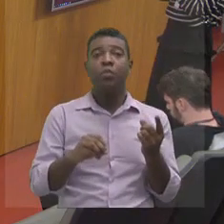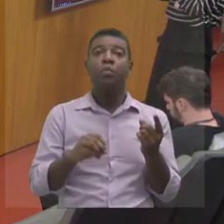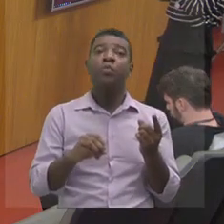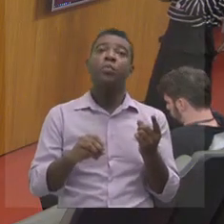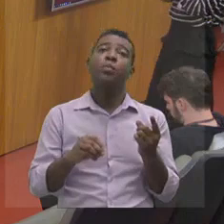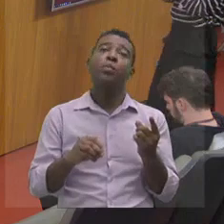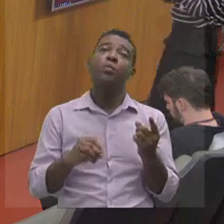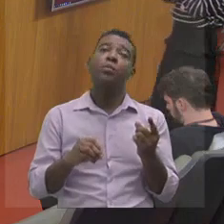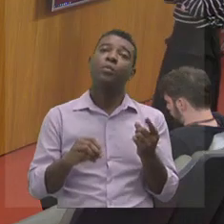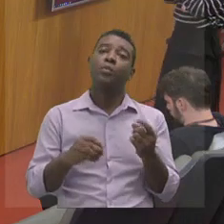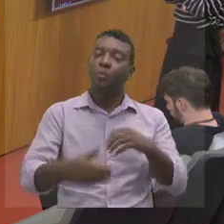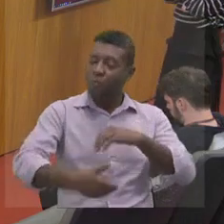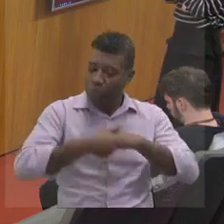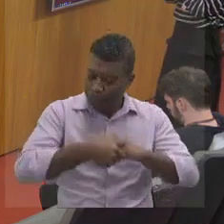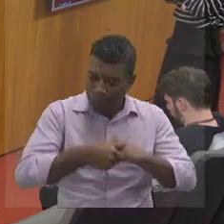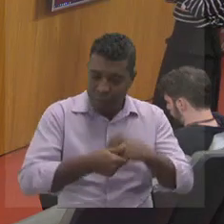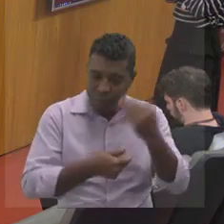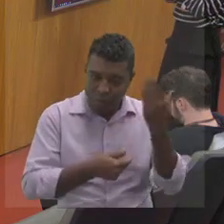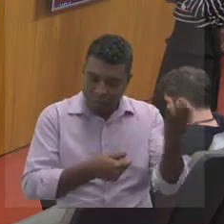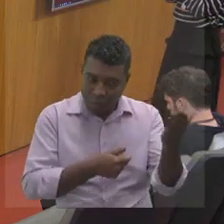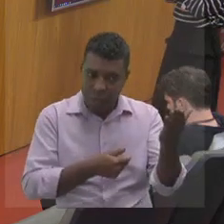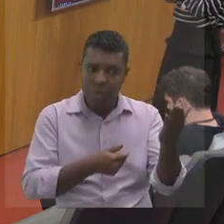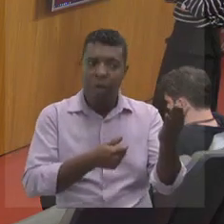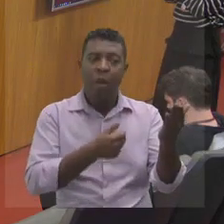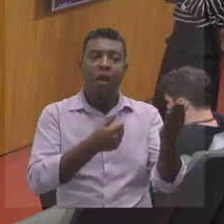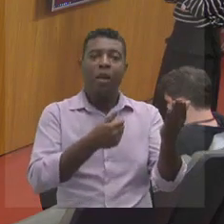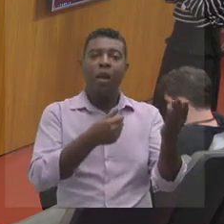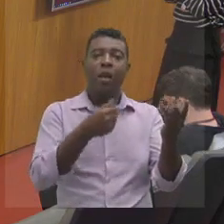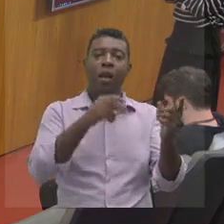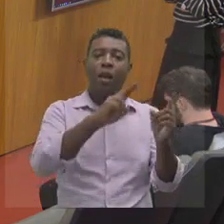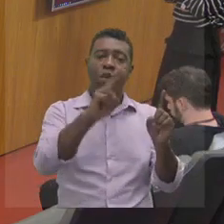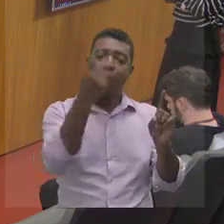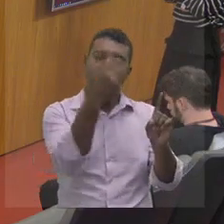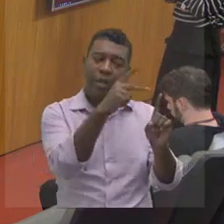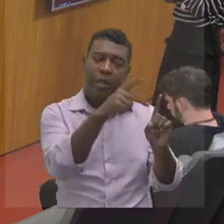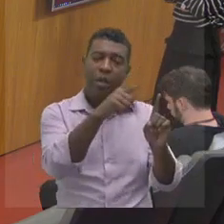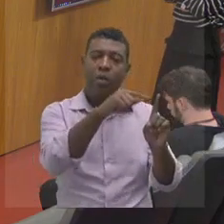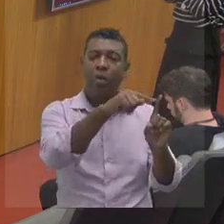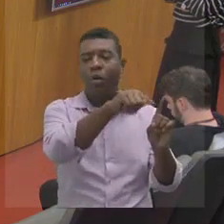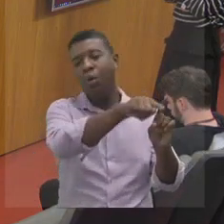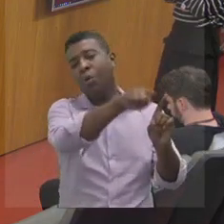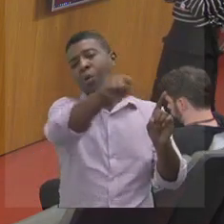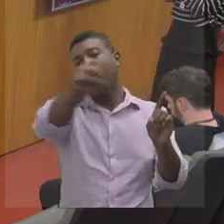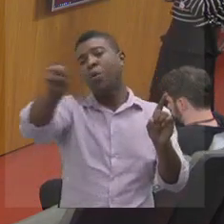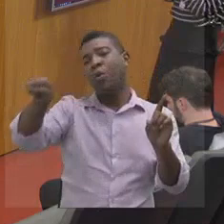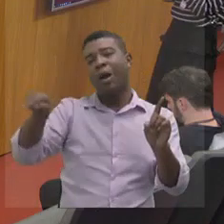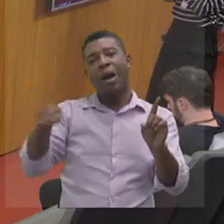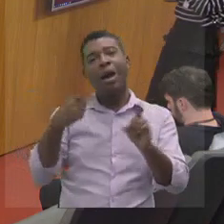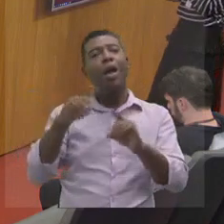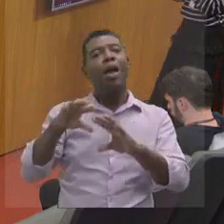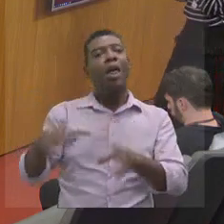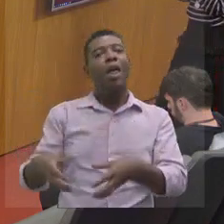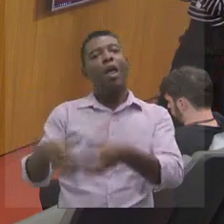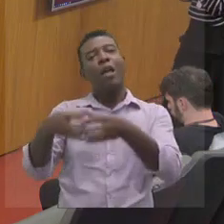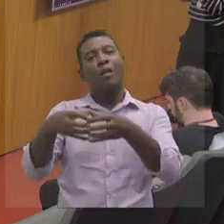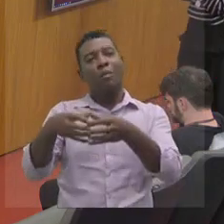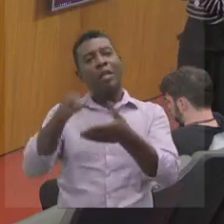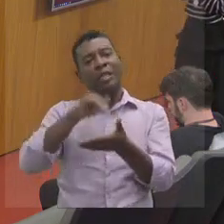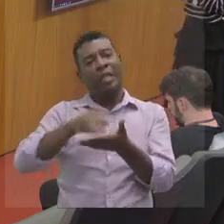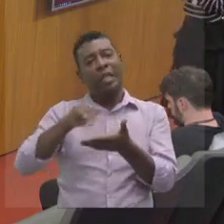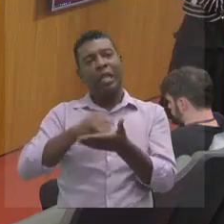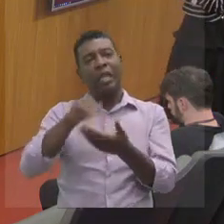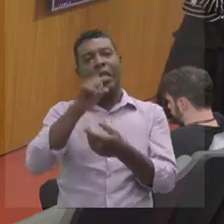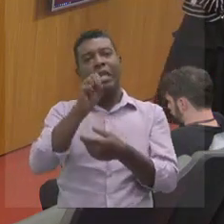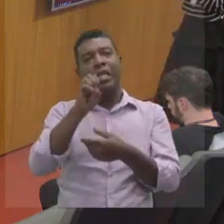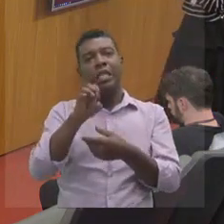cumprimento Senhor e cumprimento na sua pessoa toda a equipe da secretaria da ceinfra nossos secretários